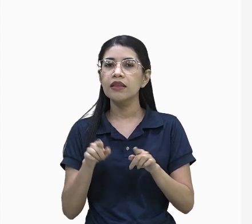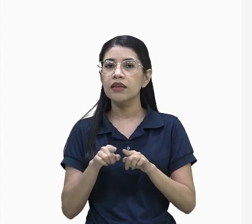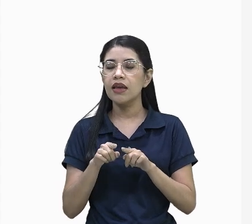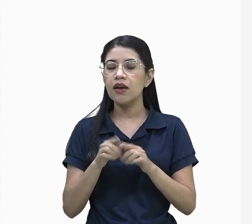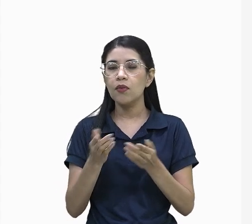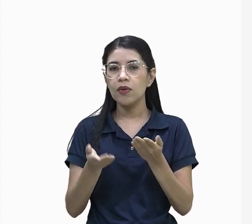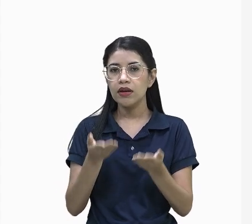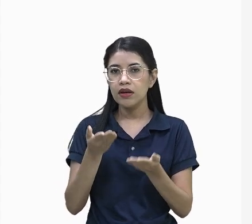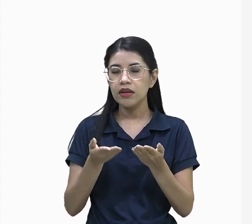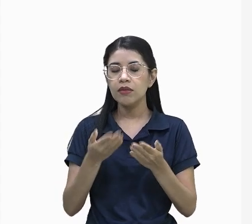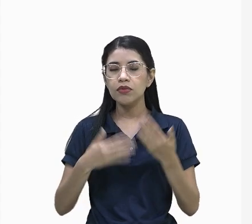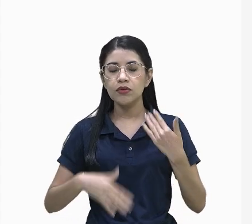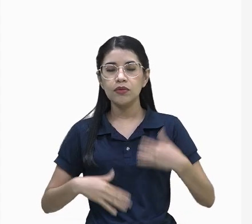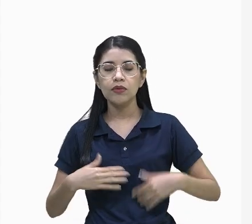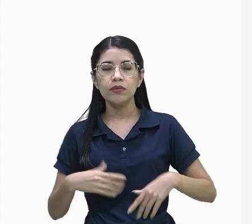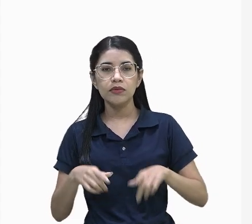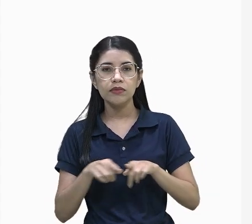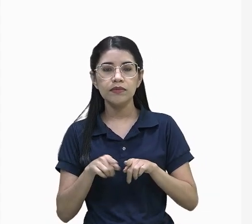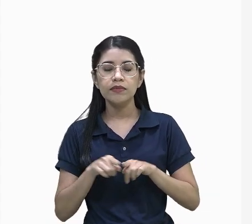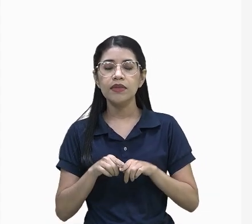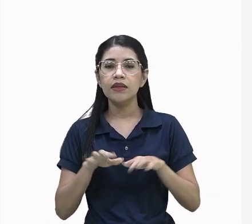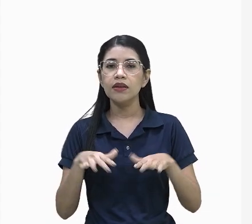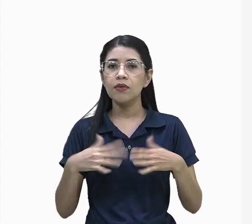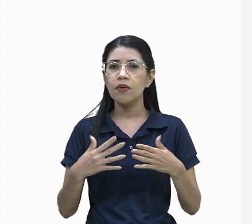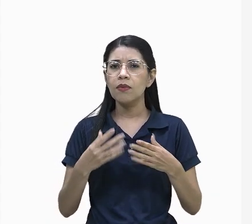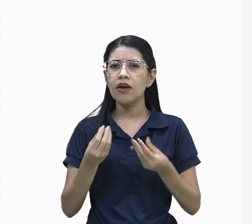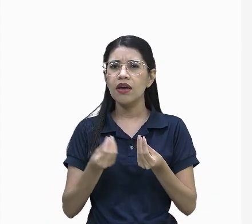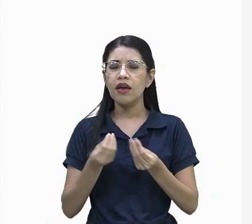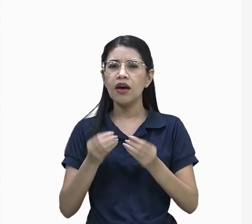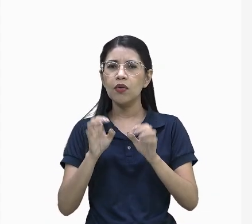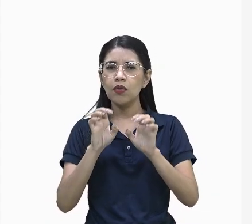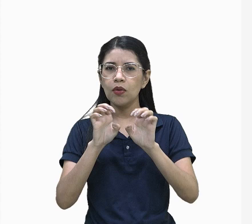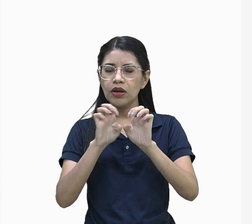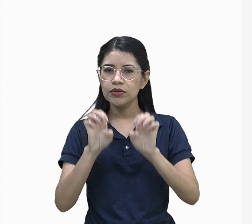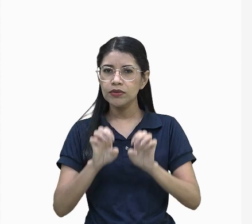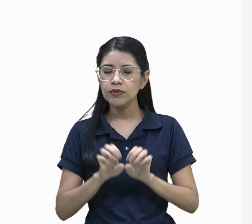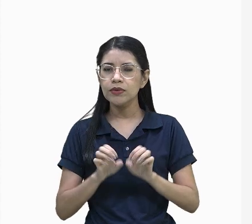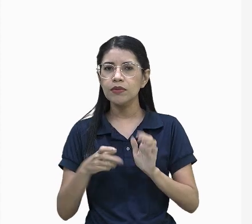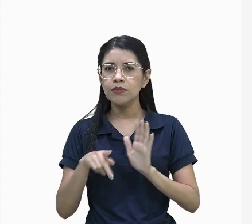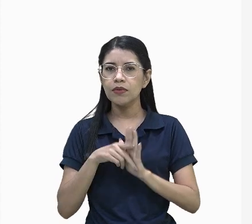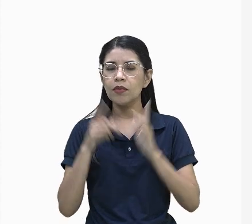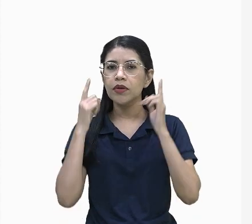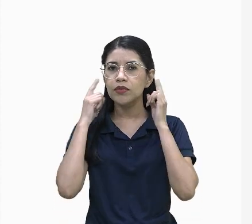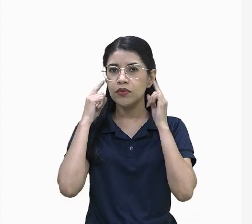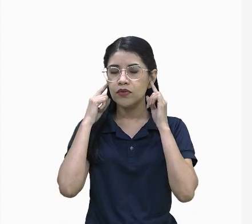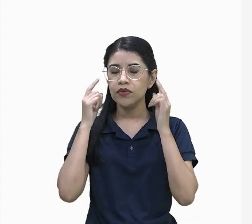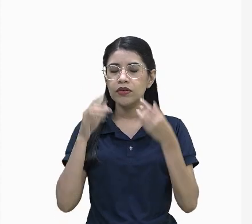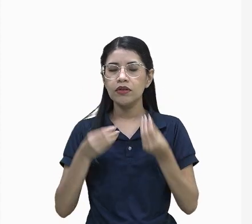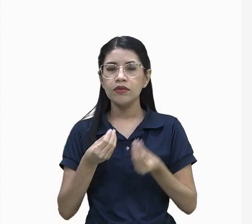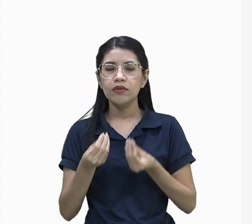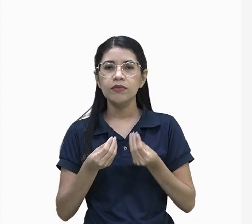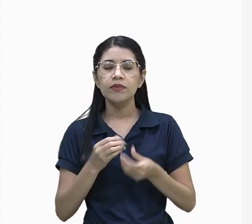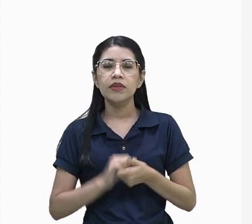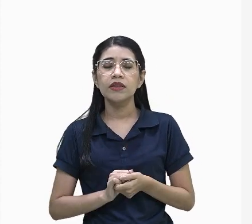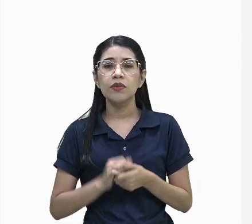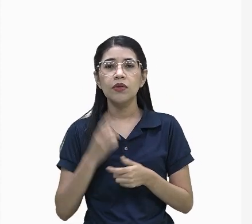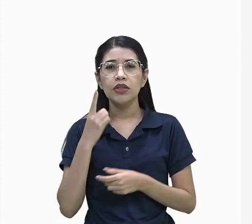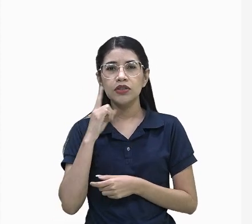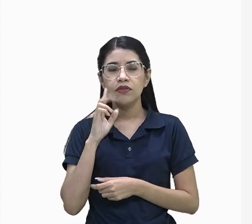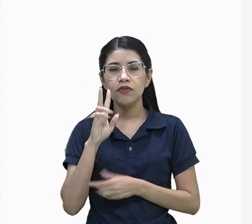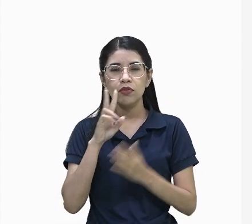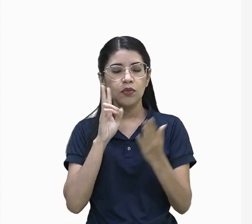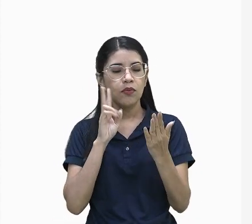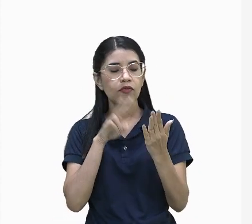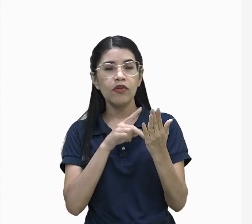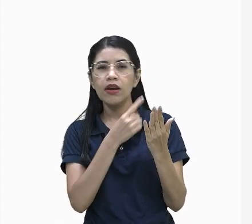e o equilíbrio corporal. E qual é a anatomia, né, dos ouvidos? Né? Eu já falei para vocês que quando a gente olha no espelho, nós